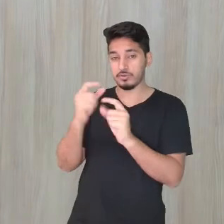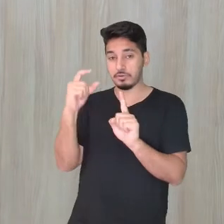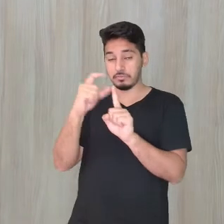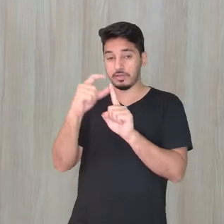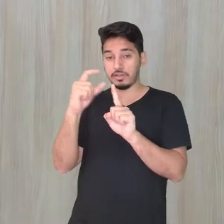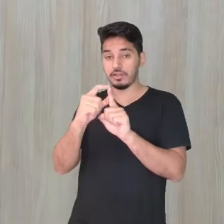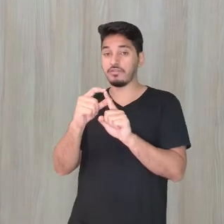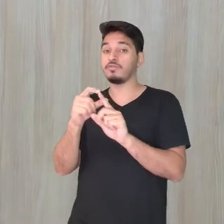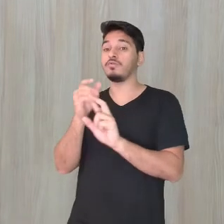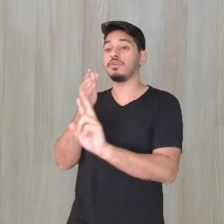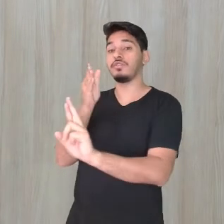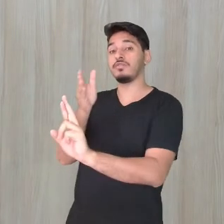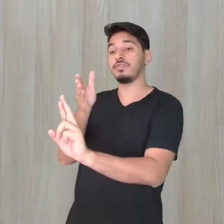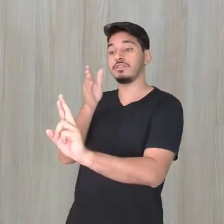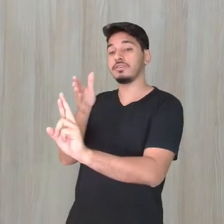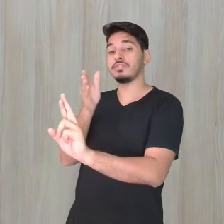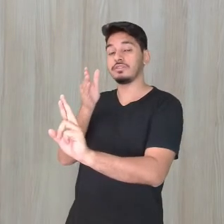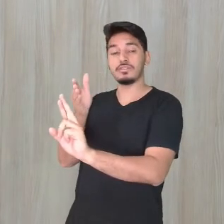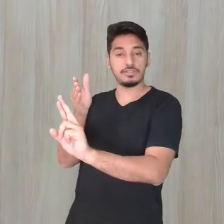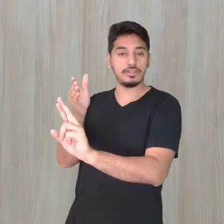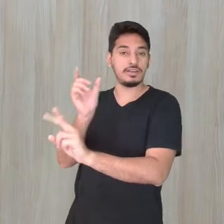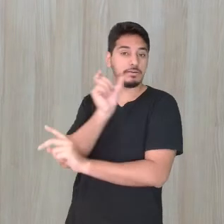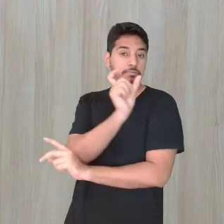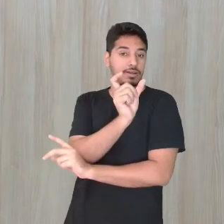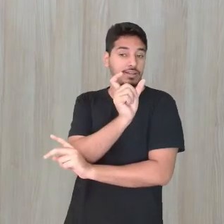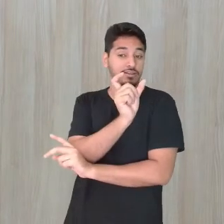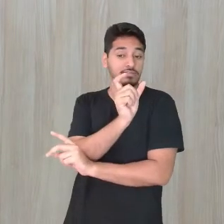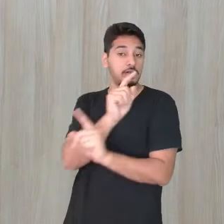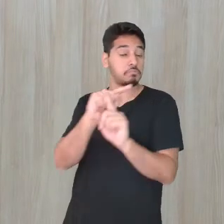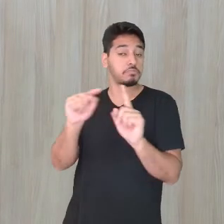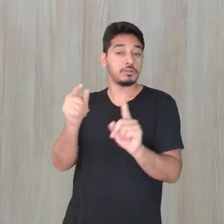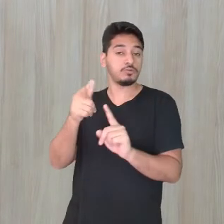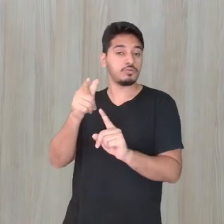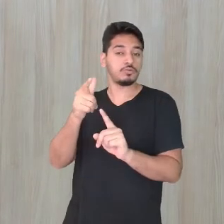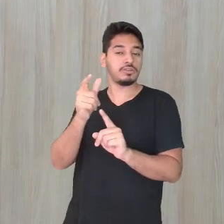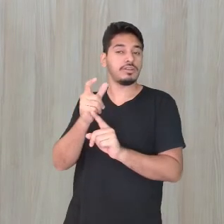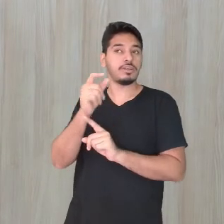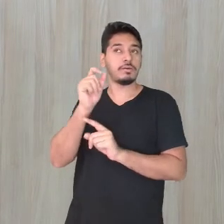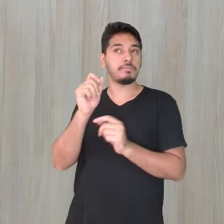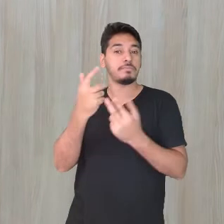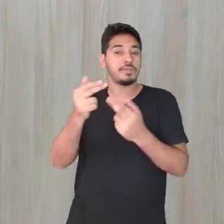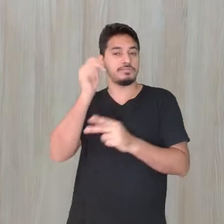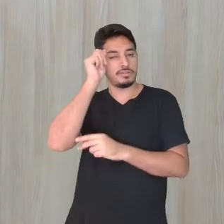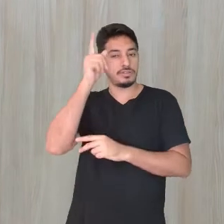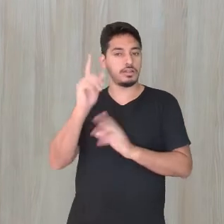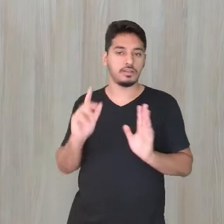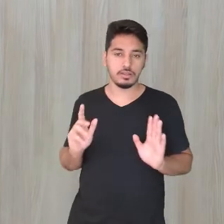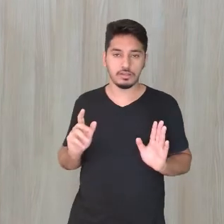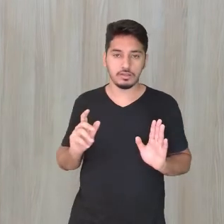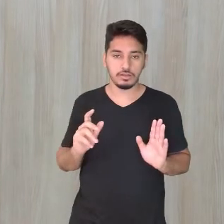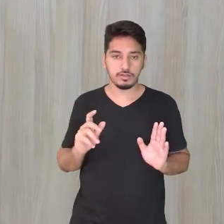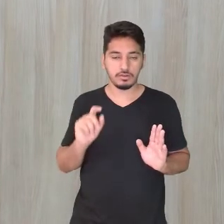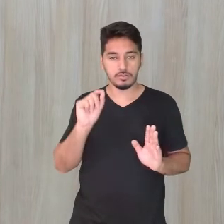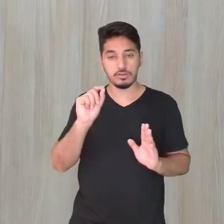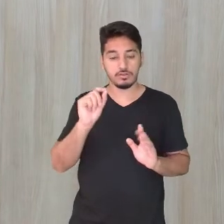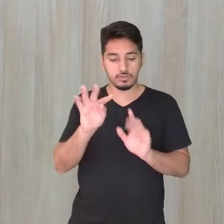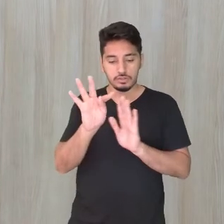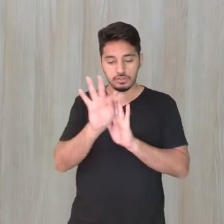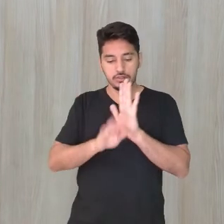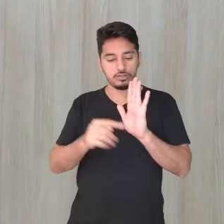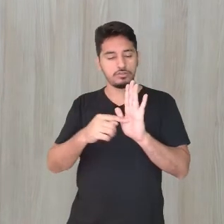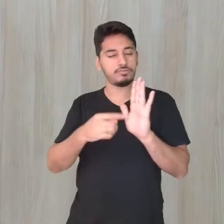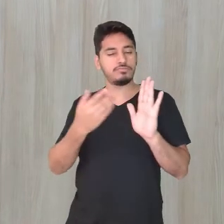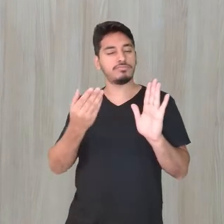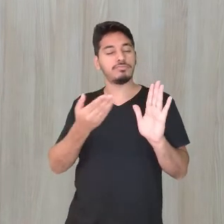referencio o termo anterior, mas eu não tenho a repetição da ideia. o que faz com que meu texto ele fique muito